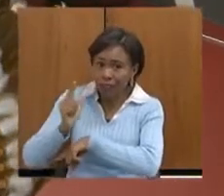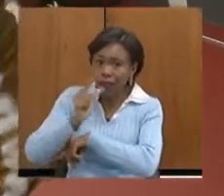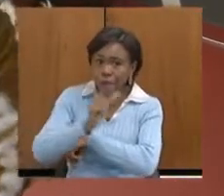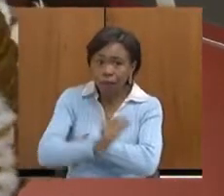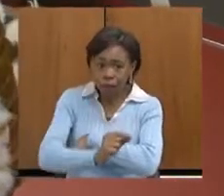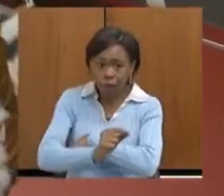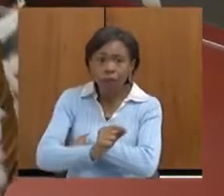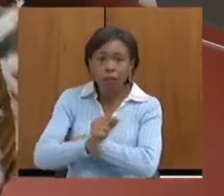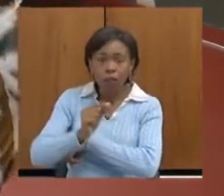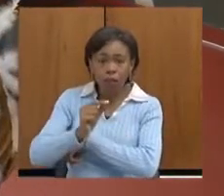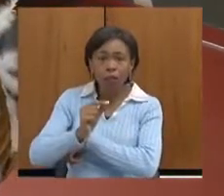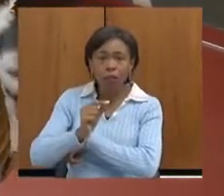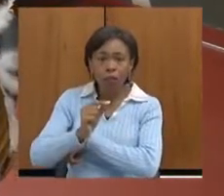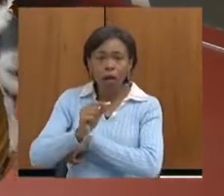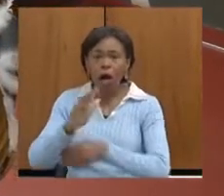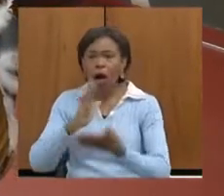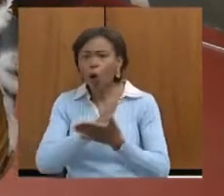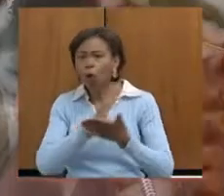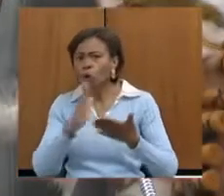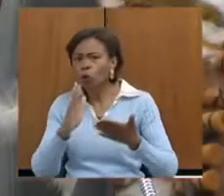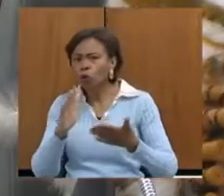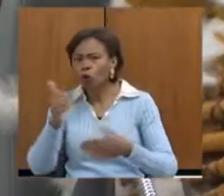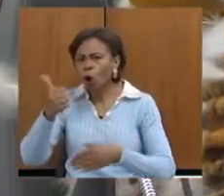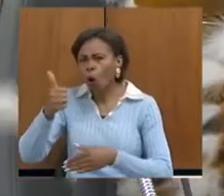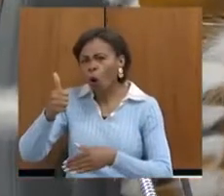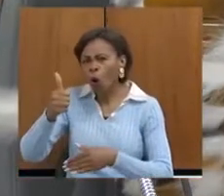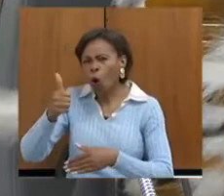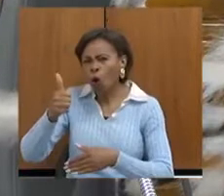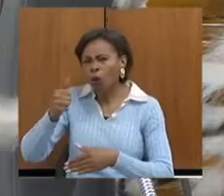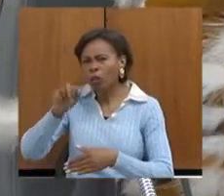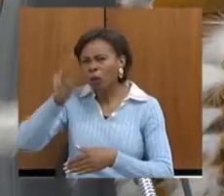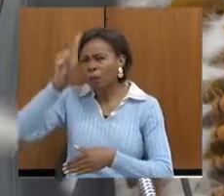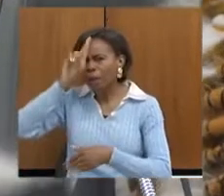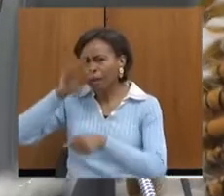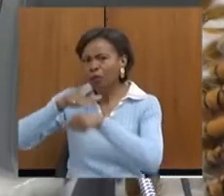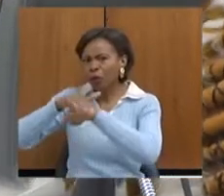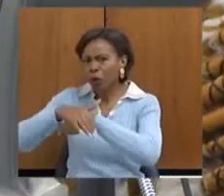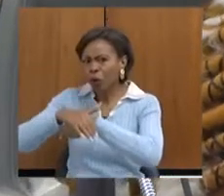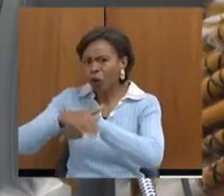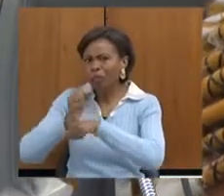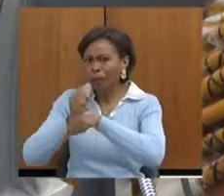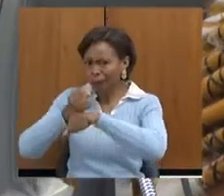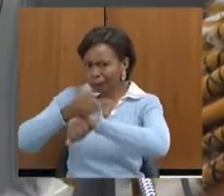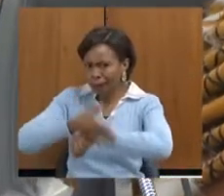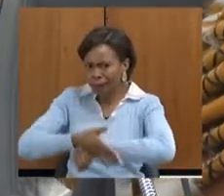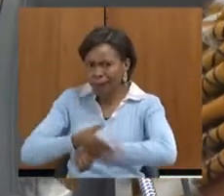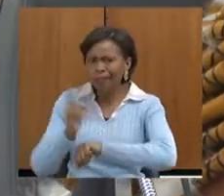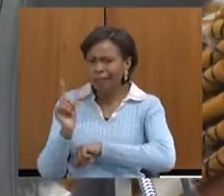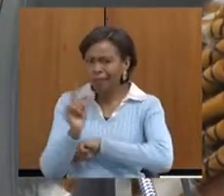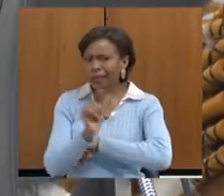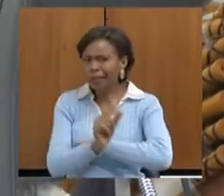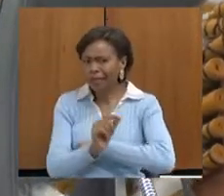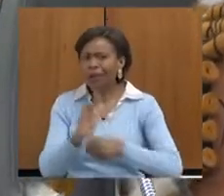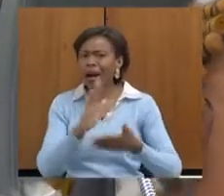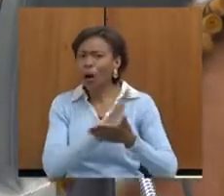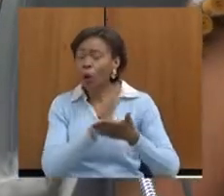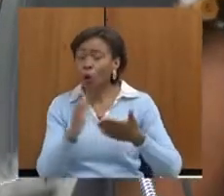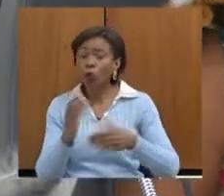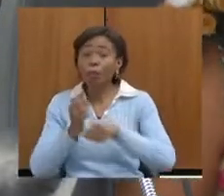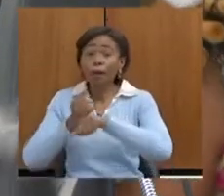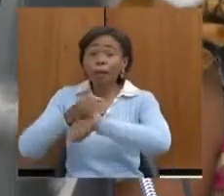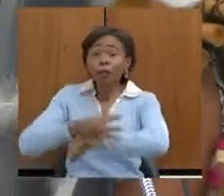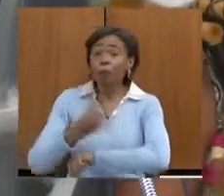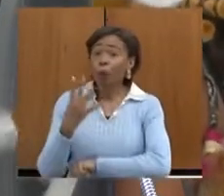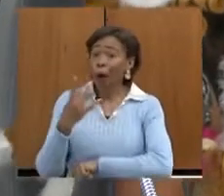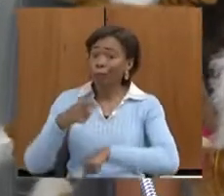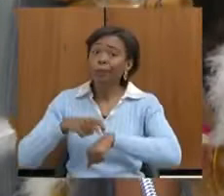alguns saíram às 11 meia-noite 2:30 né Joelma e alguns aqui as quatro da manhã